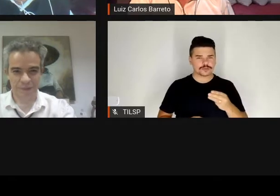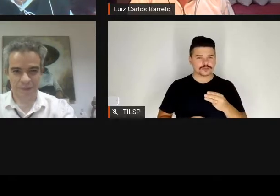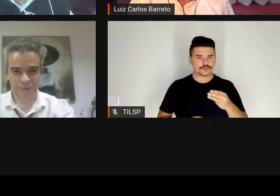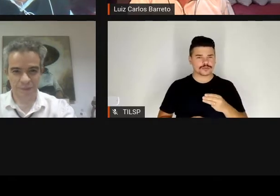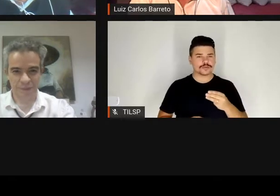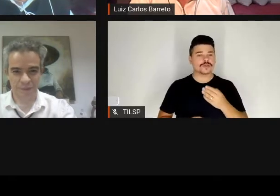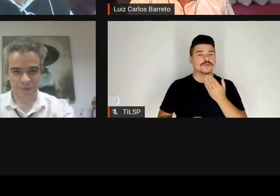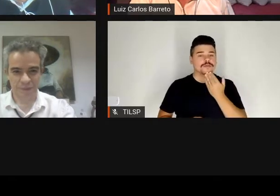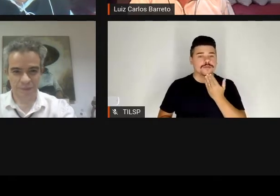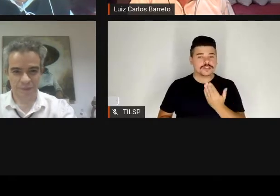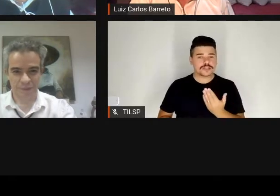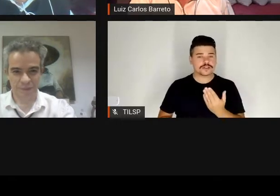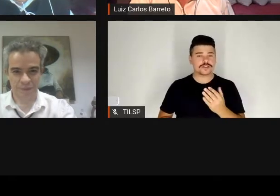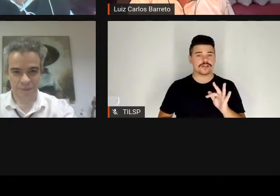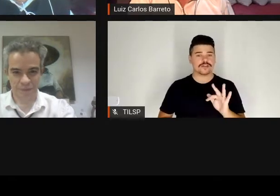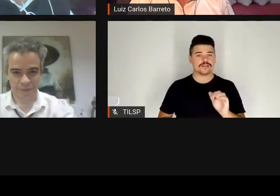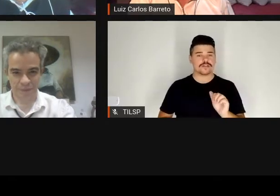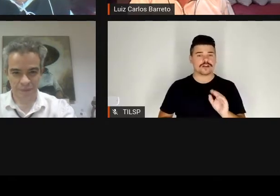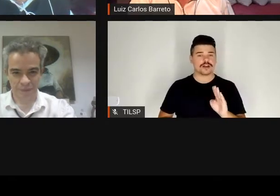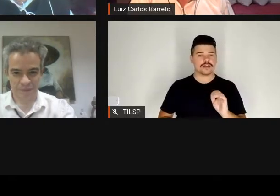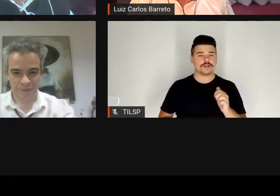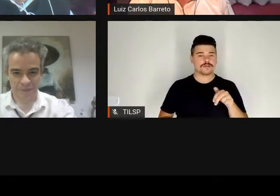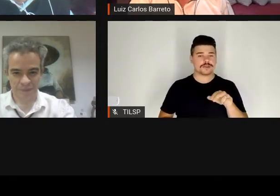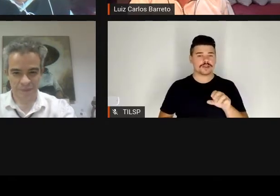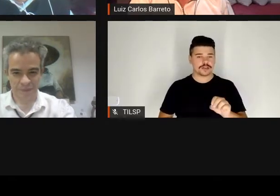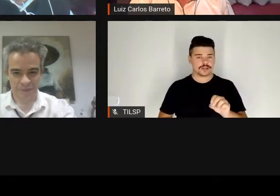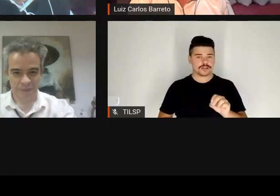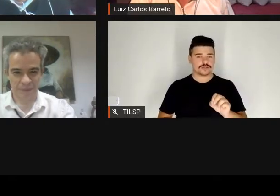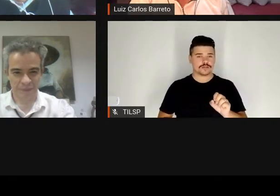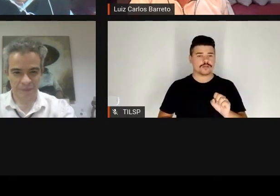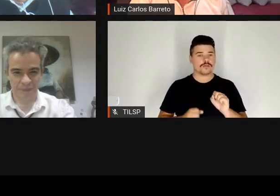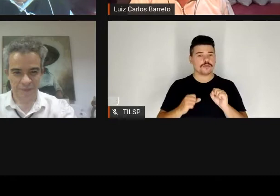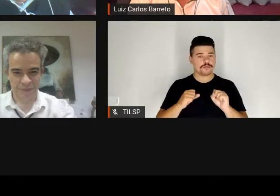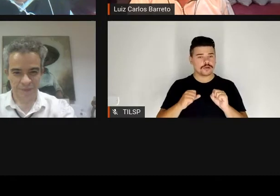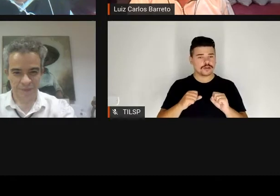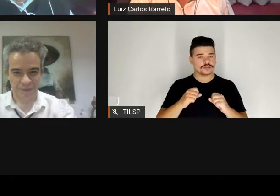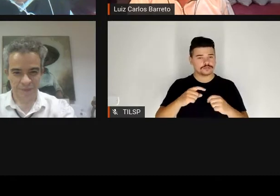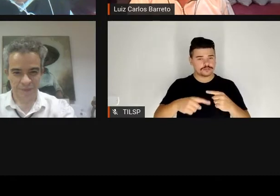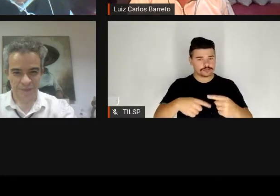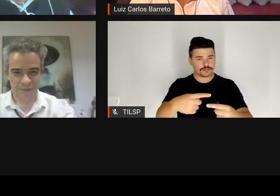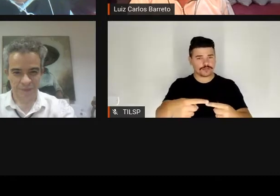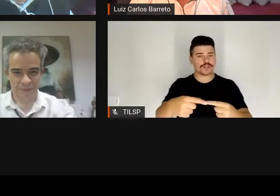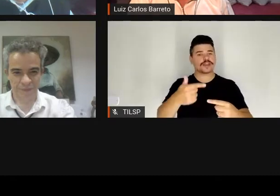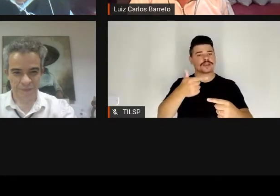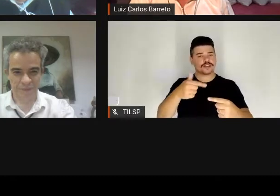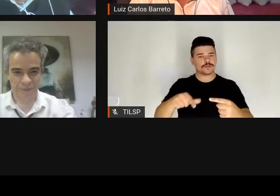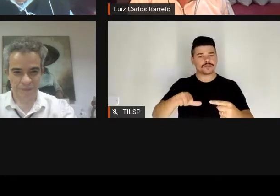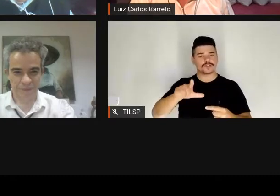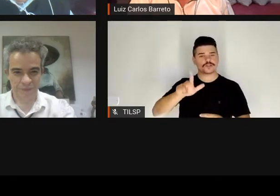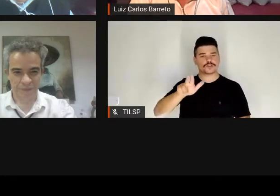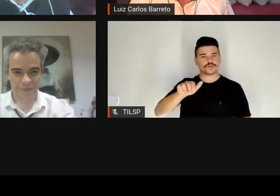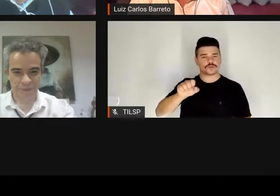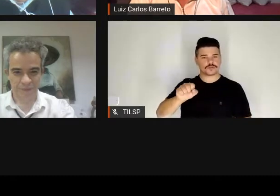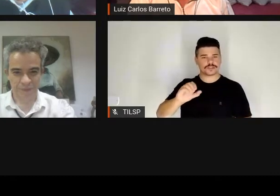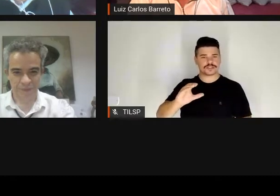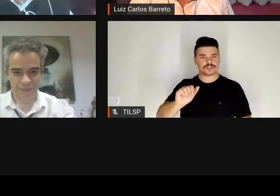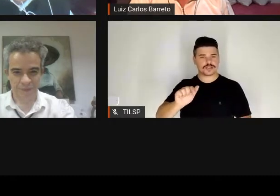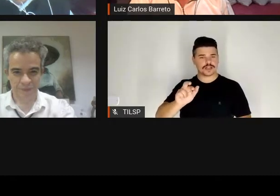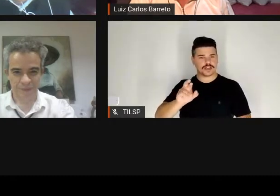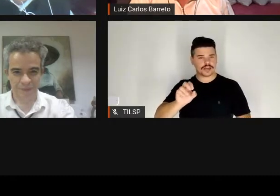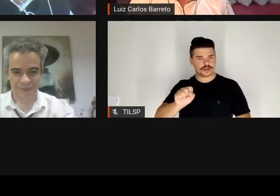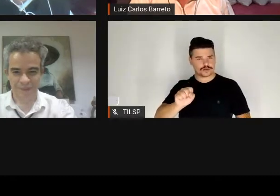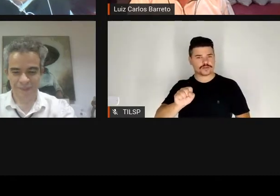pedir que o Fabiano talvez avançasse isso para depois passar para então, o Luiz Carlos Barreto e depois para o Evandro.